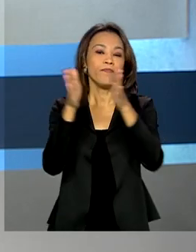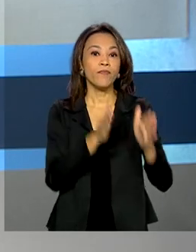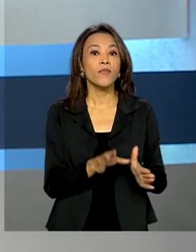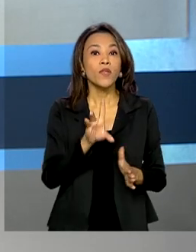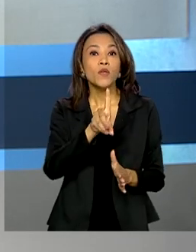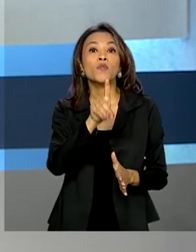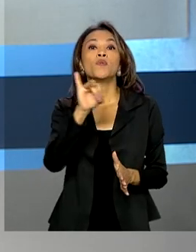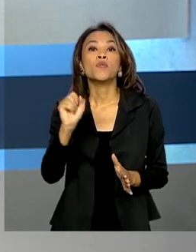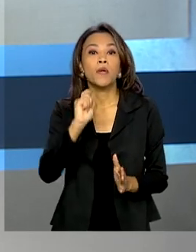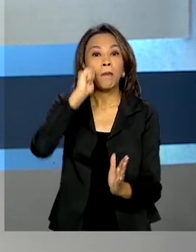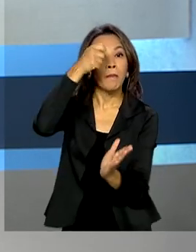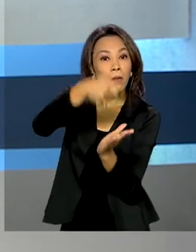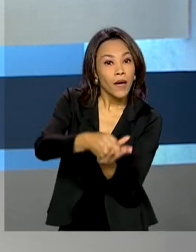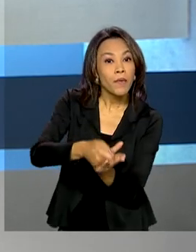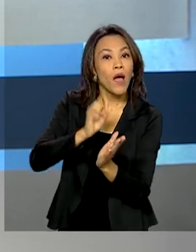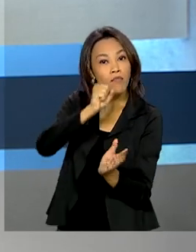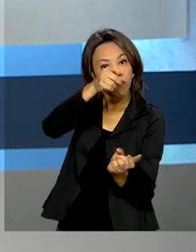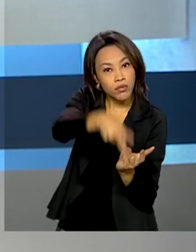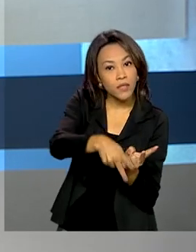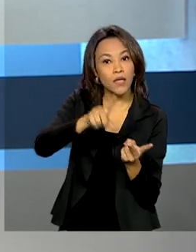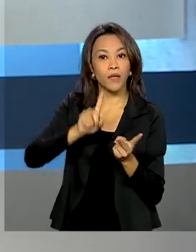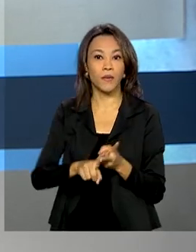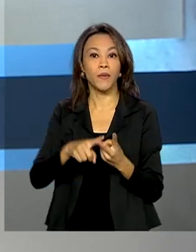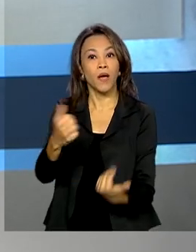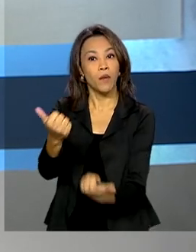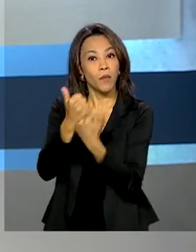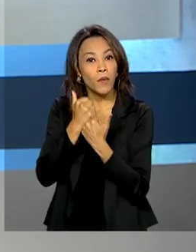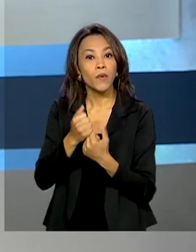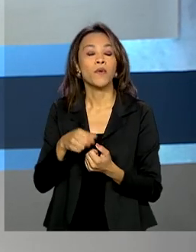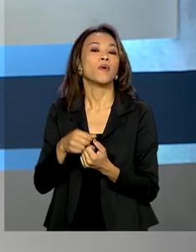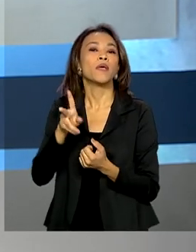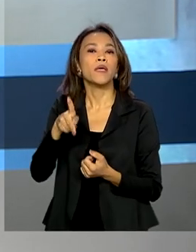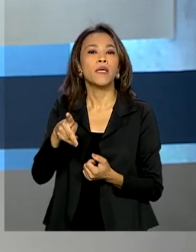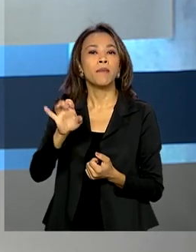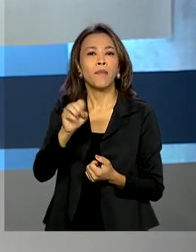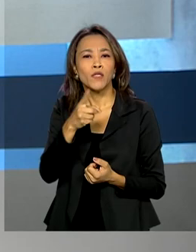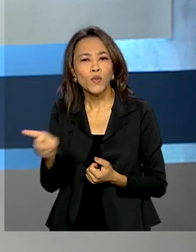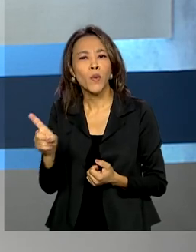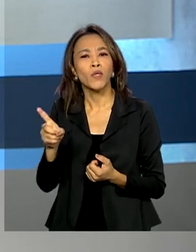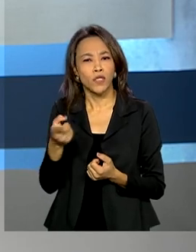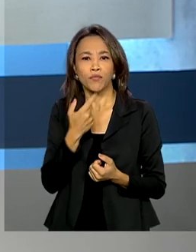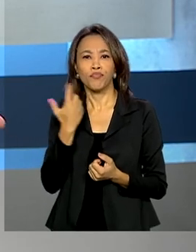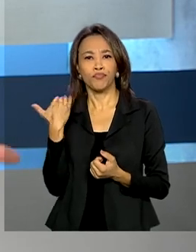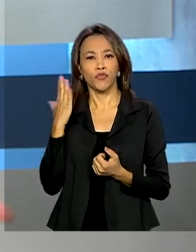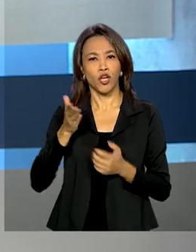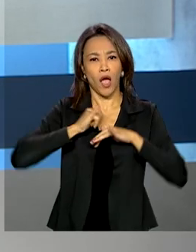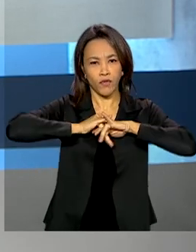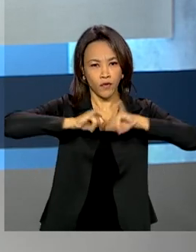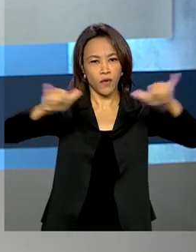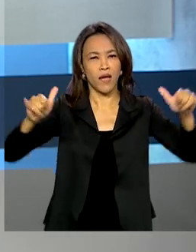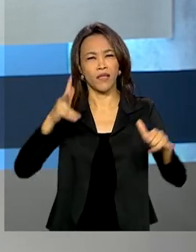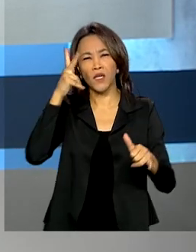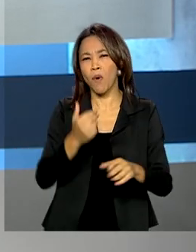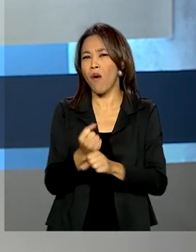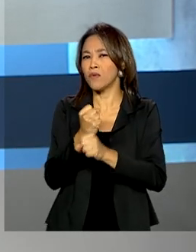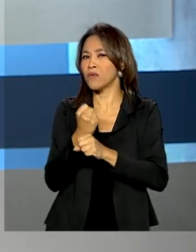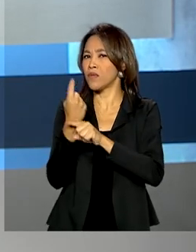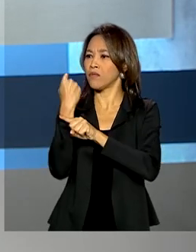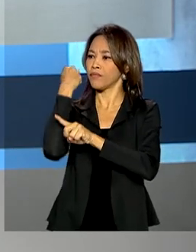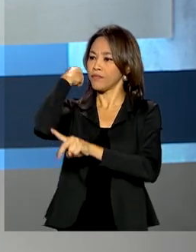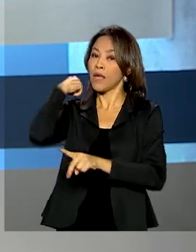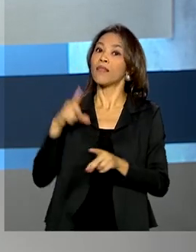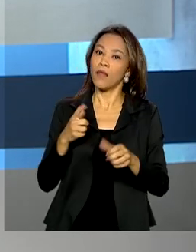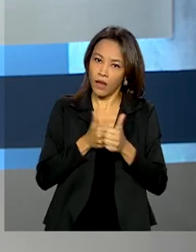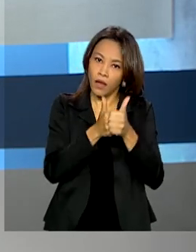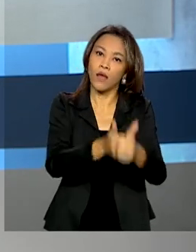a data de pagamento de aposentadorias auxílios e pensões do INSS foi divulgada assim como nos anos anteriores a um calendário